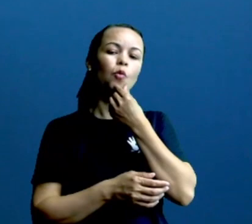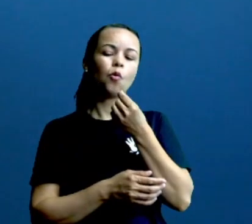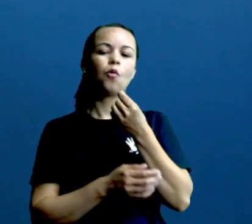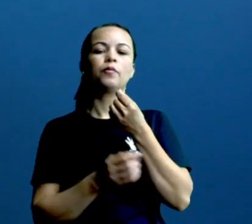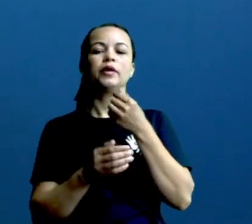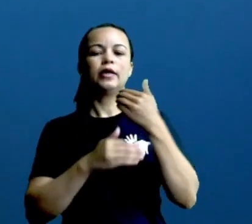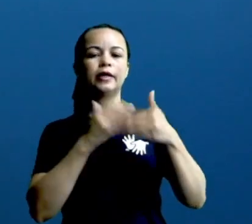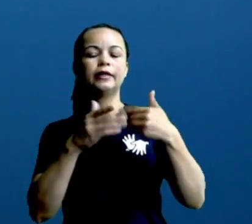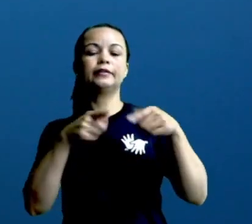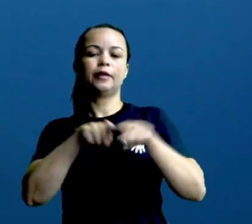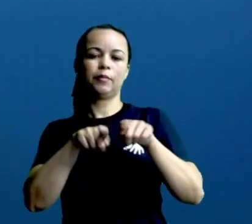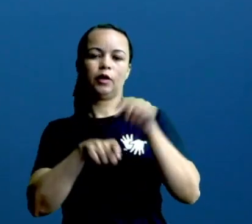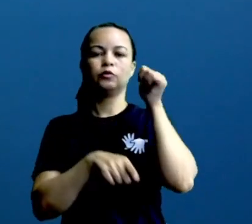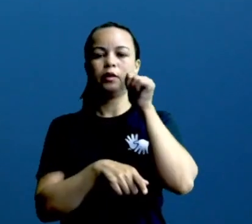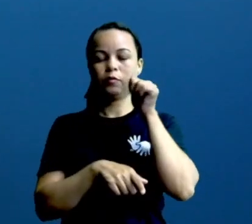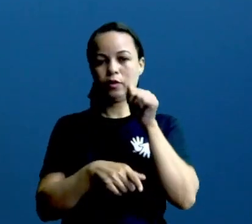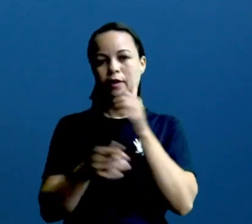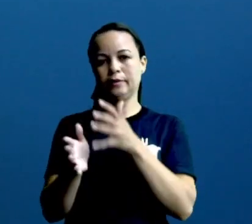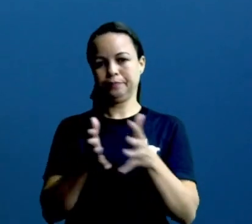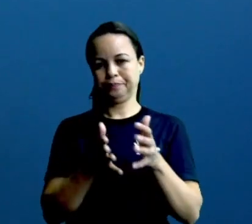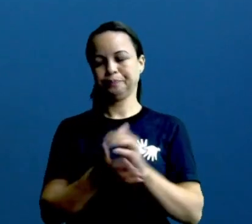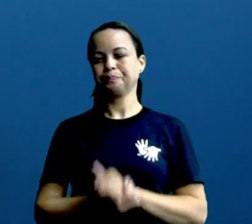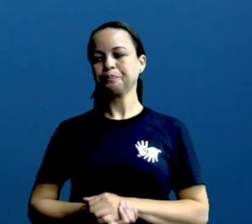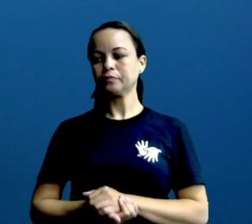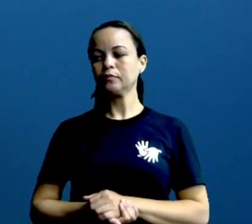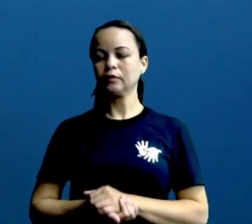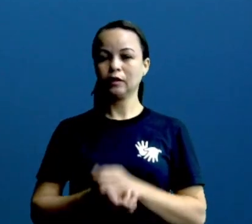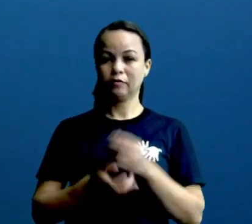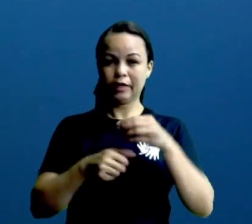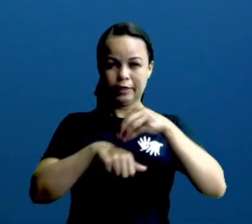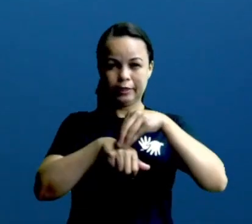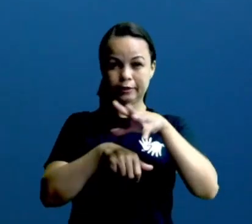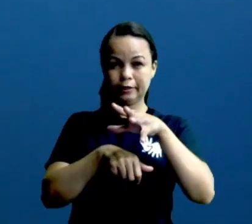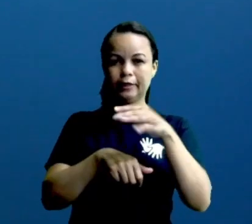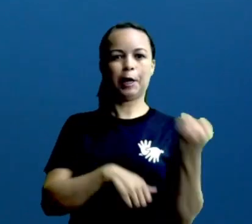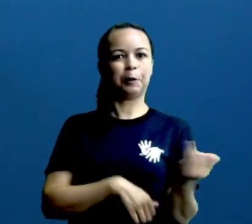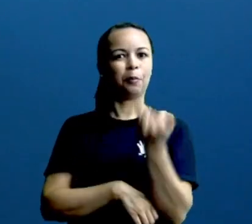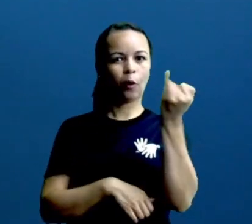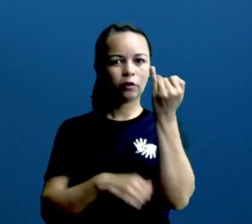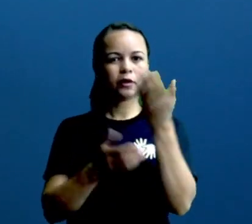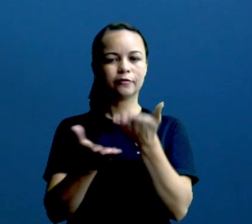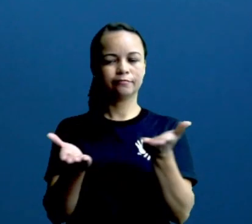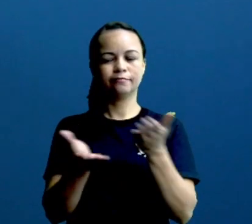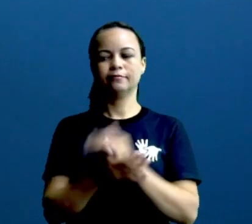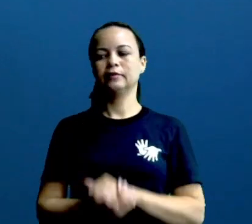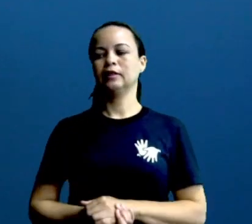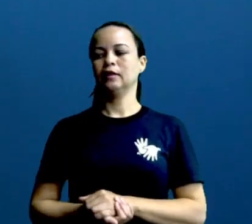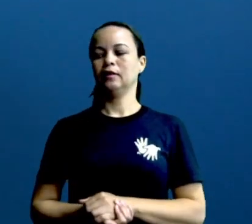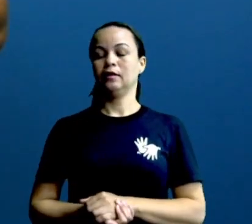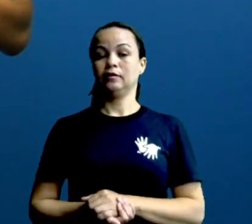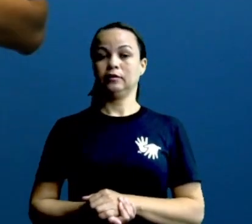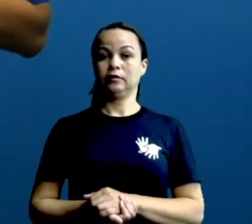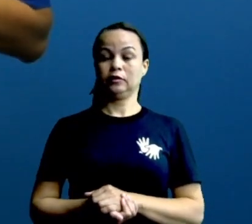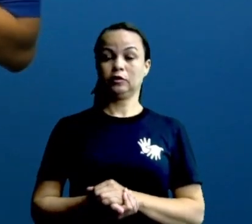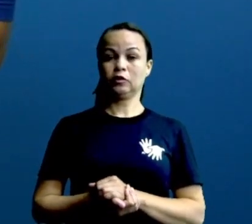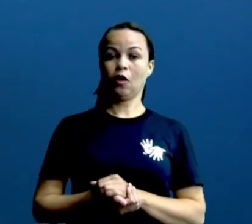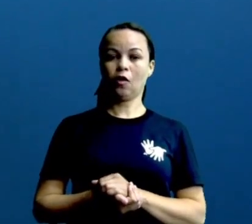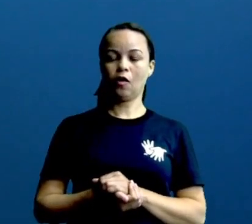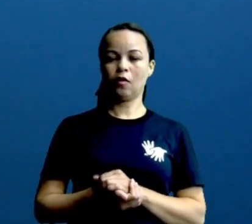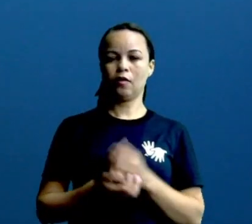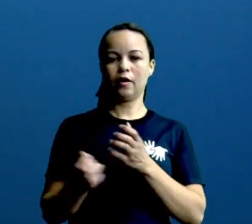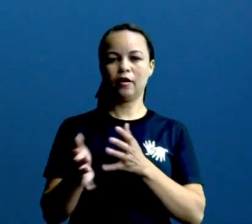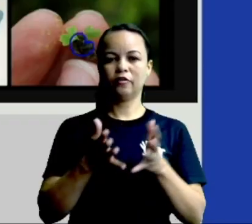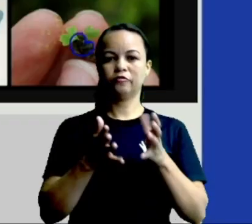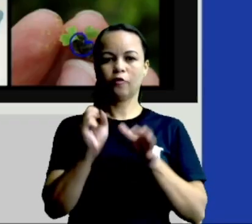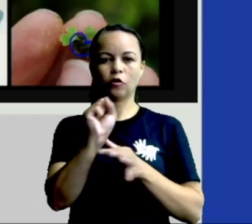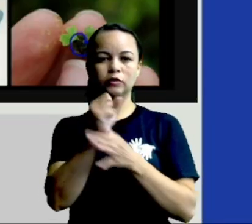arquigônio, que produz o gameta feminino, que é a osfera. Vê que dica valiosíssima. Aqui só reforçando, abre essa imagem aí, por favor,